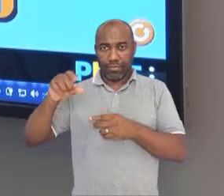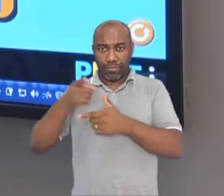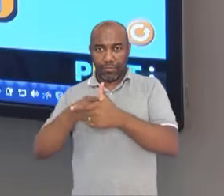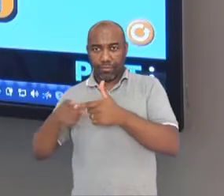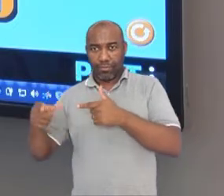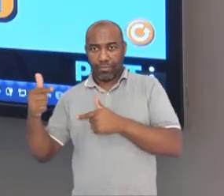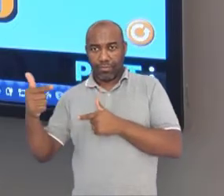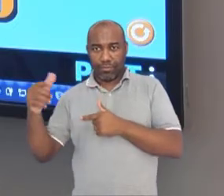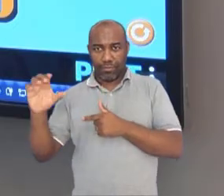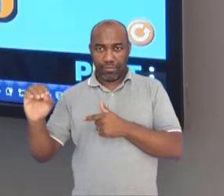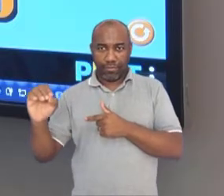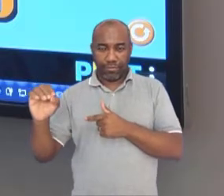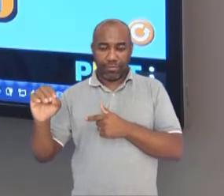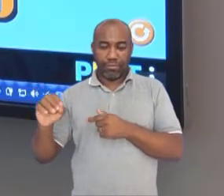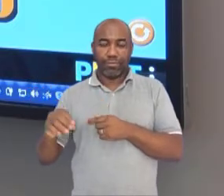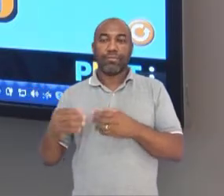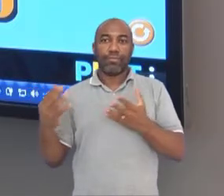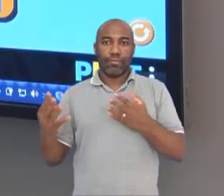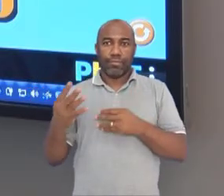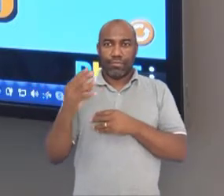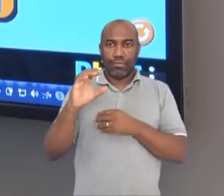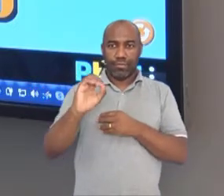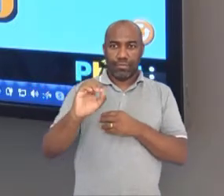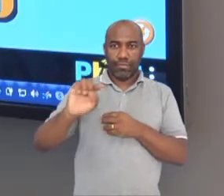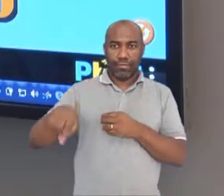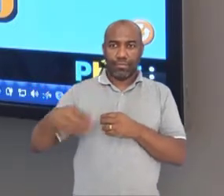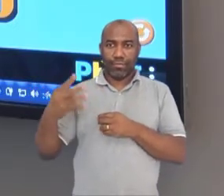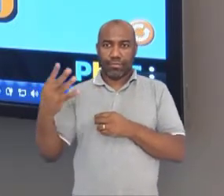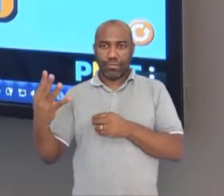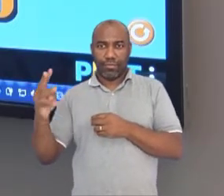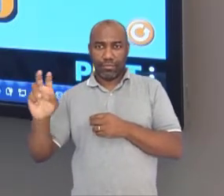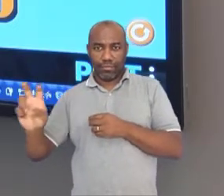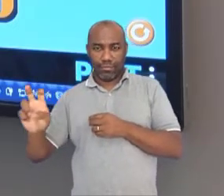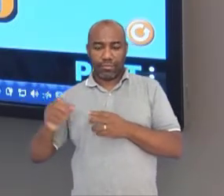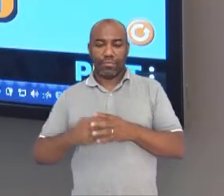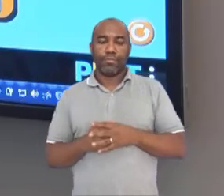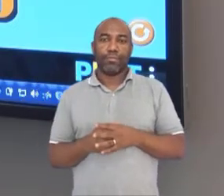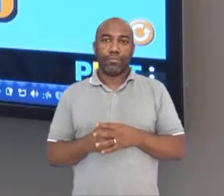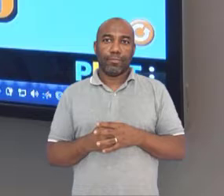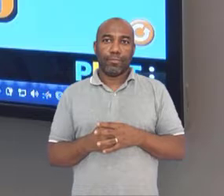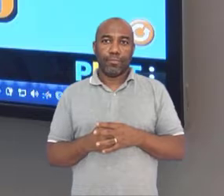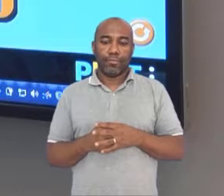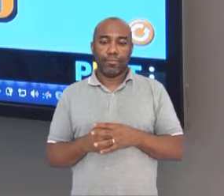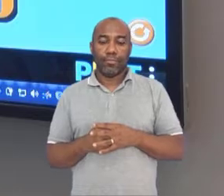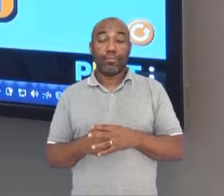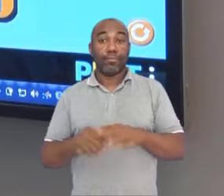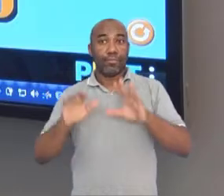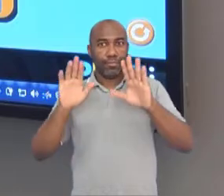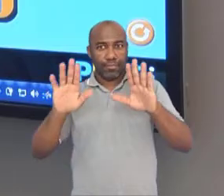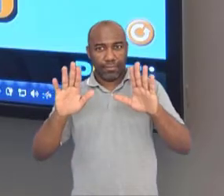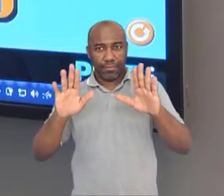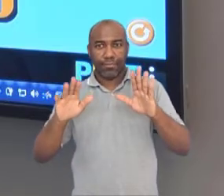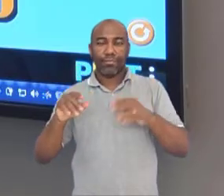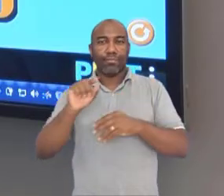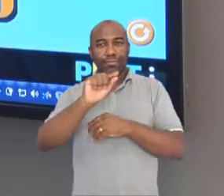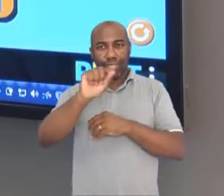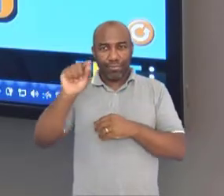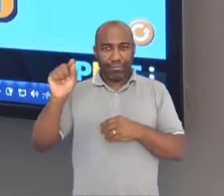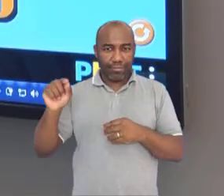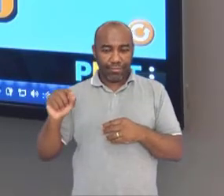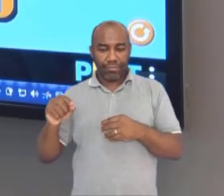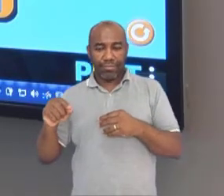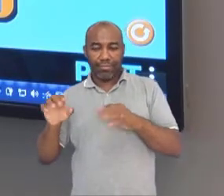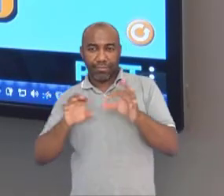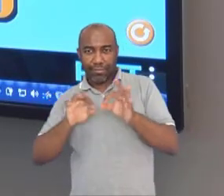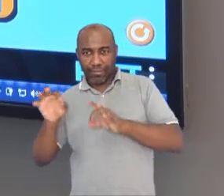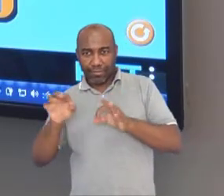20, vai dar 0,45, ok? Mas, como esse circuito ele é